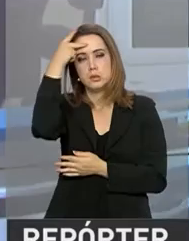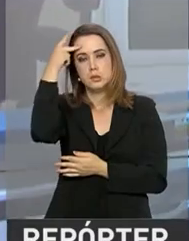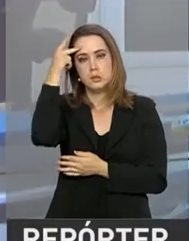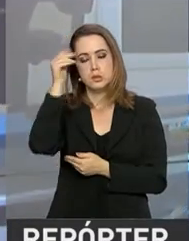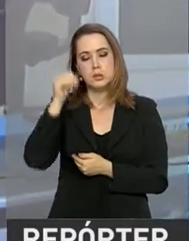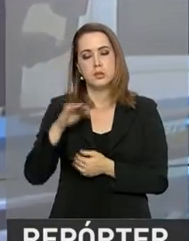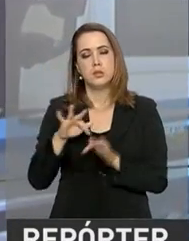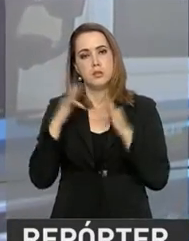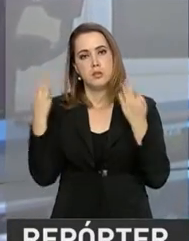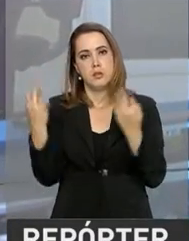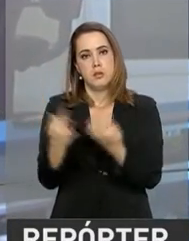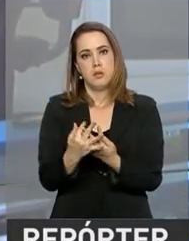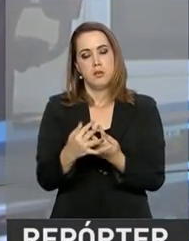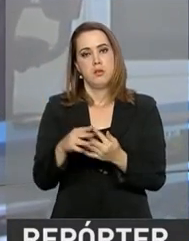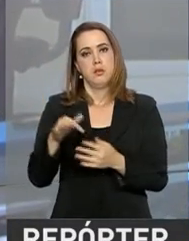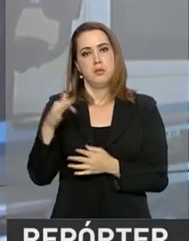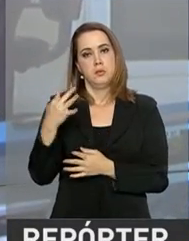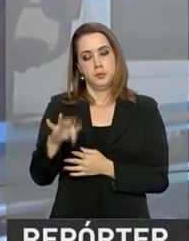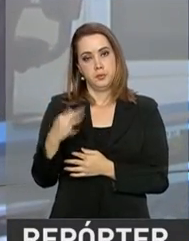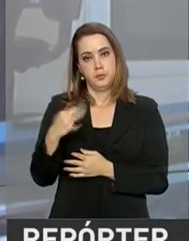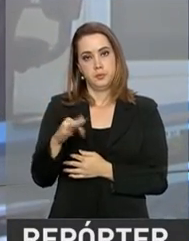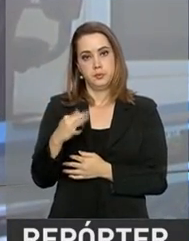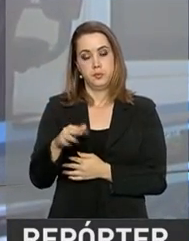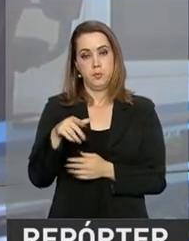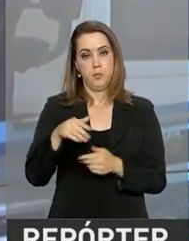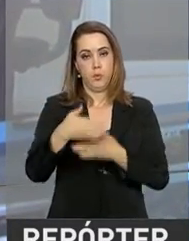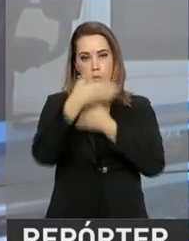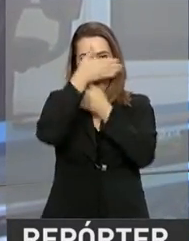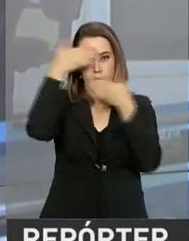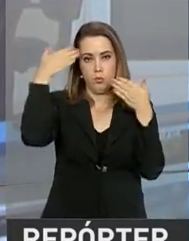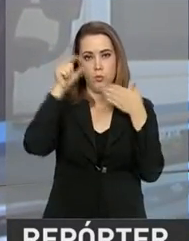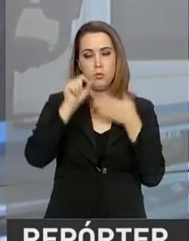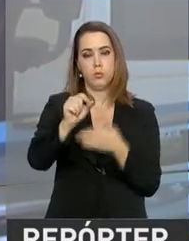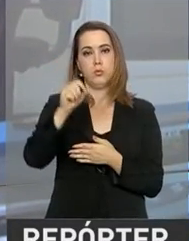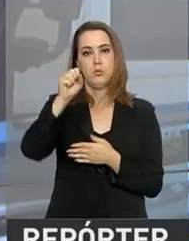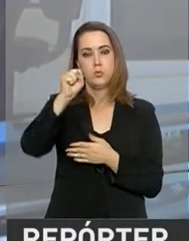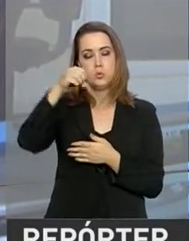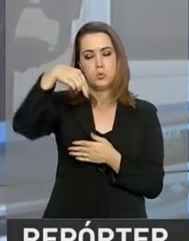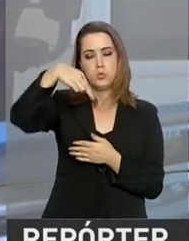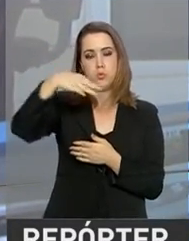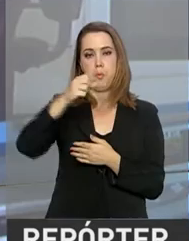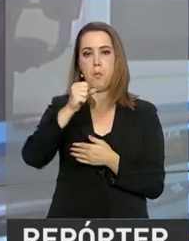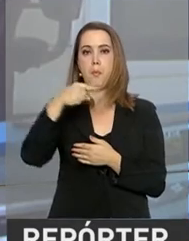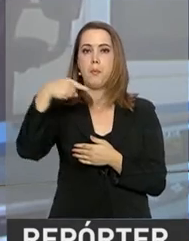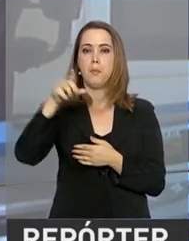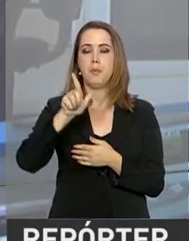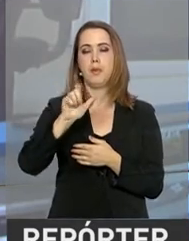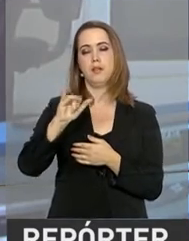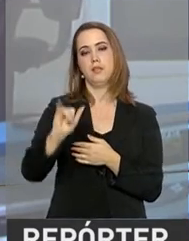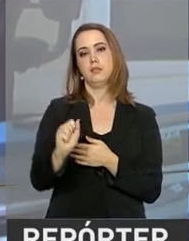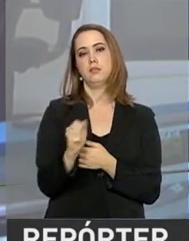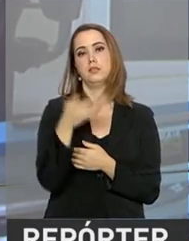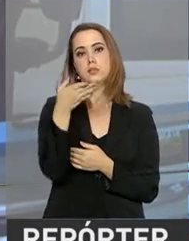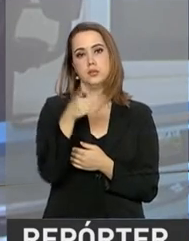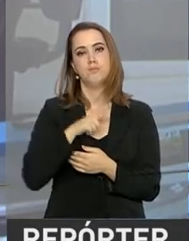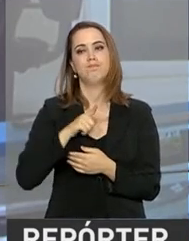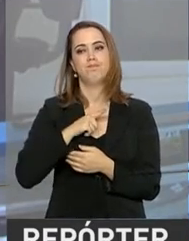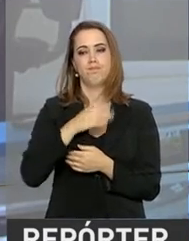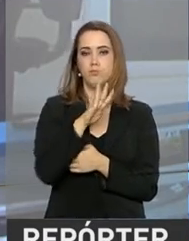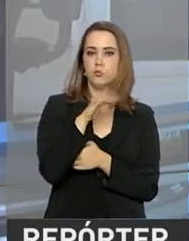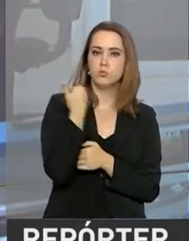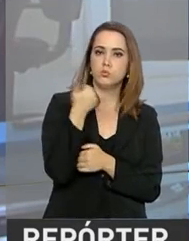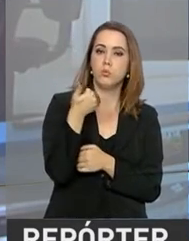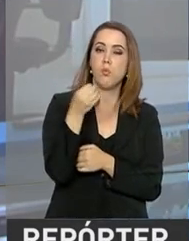em Galkayo, na Somália. Ao menos 10 pessoas morreram e muitas outras ficaram feridas. Em nota, o Ministério das Relações